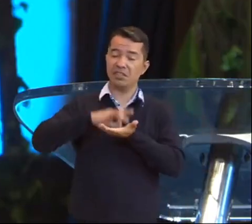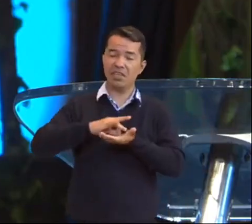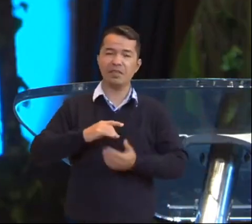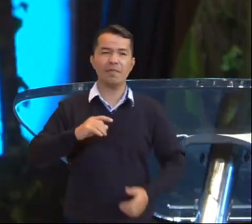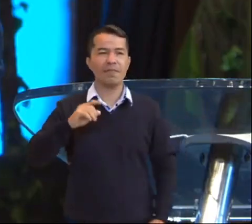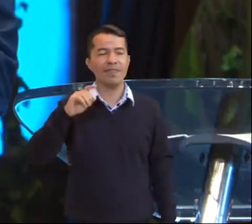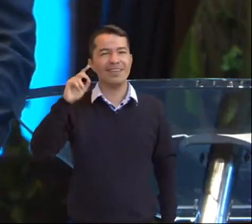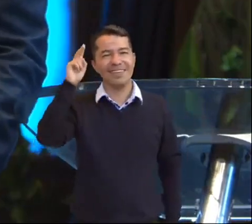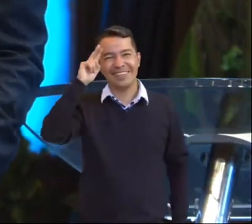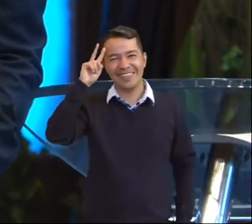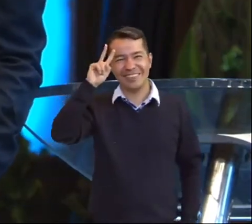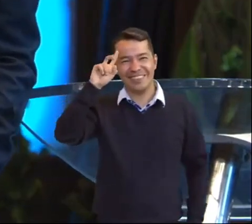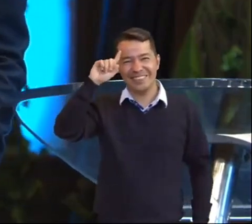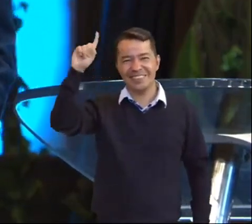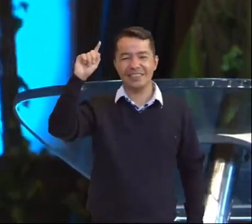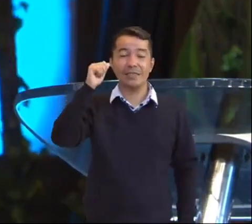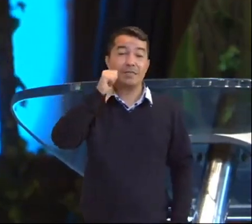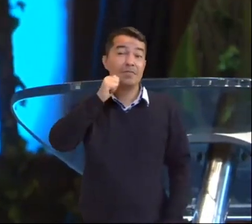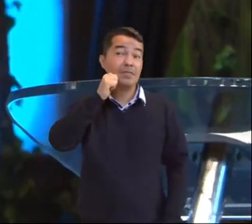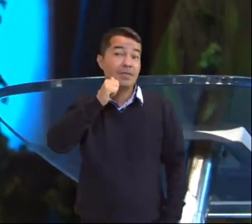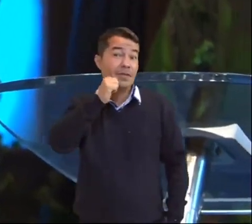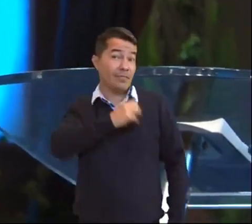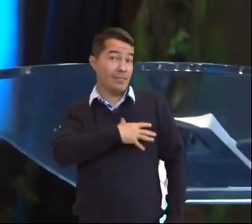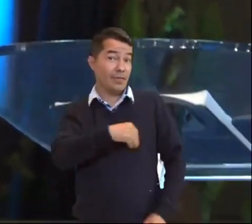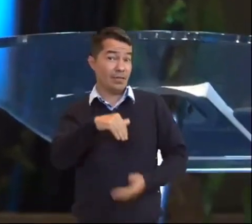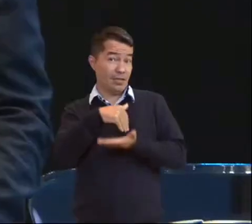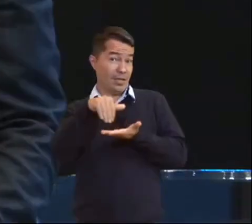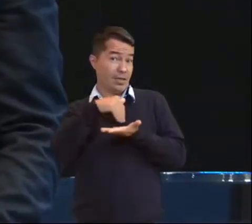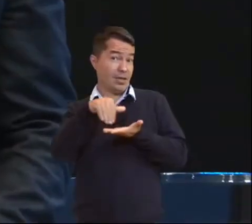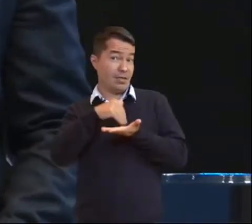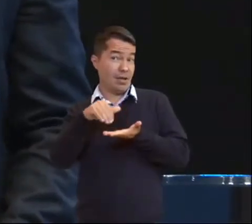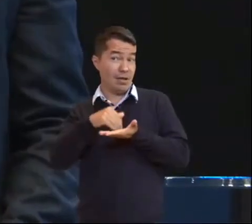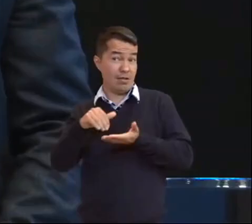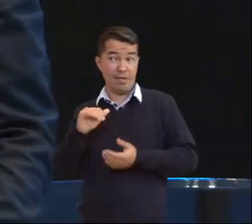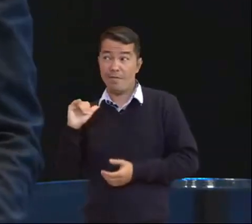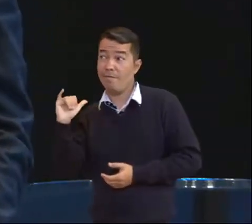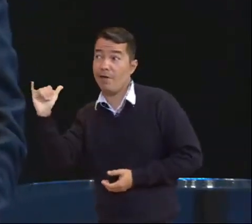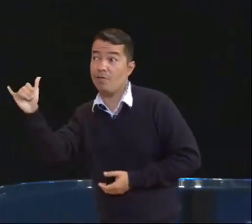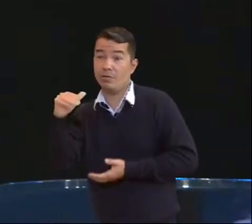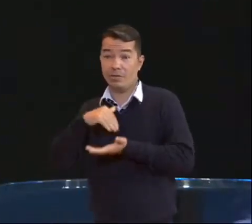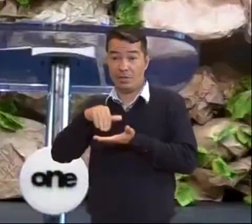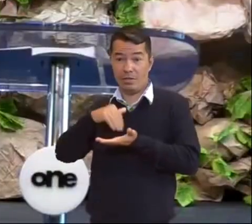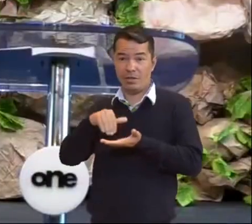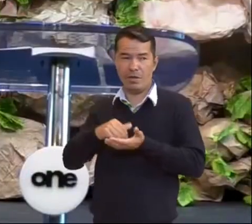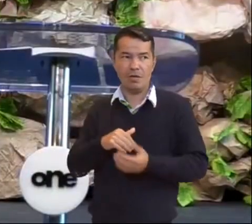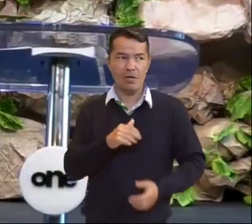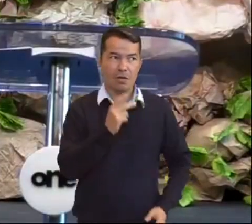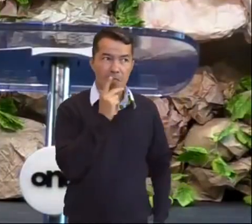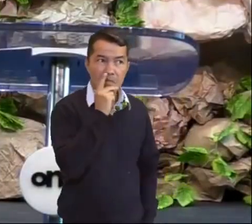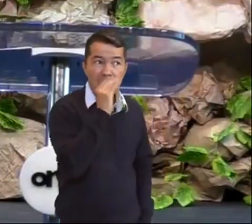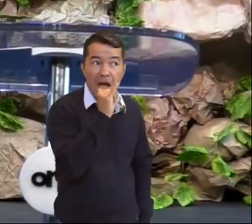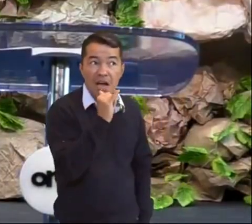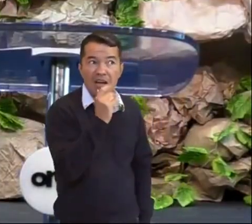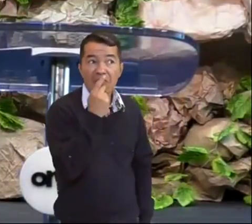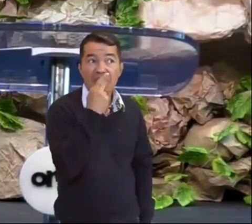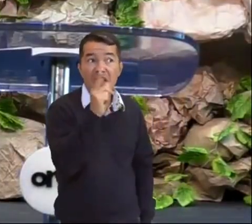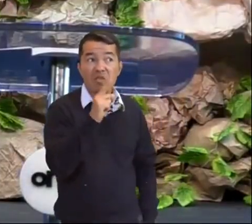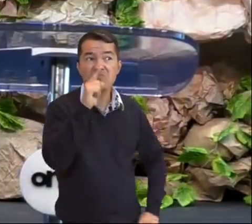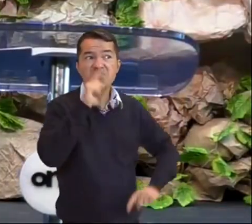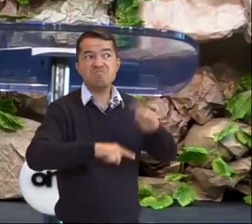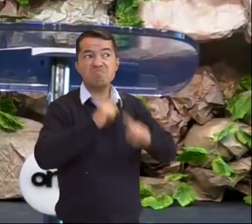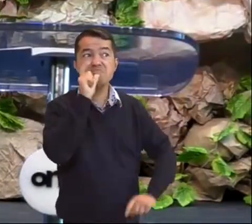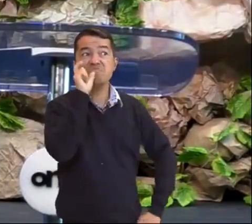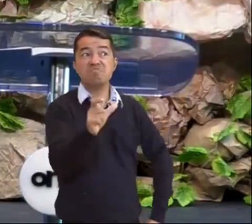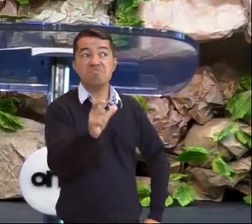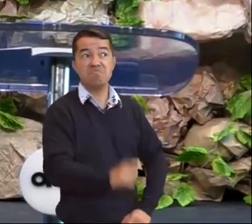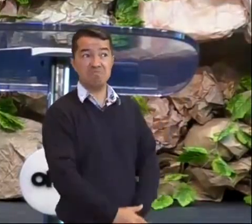falando para a minha secretária, depois ela veio me contar. o papai falou palavrão hoje no